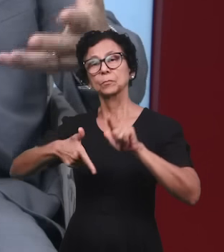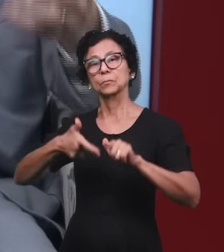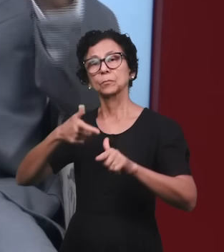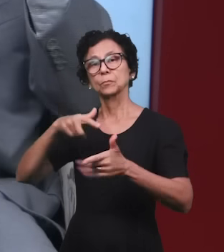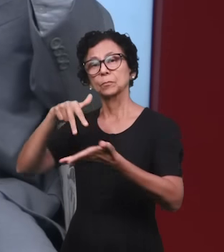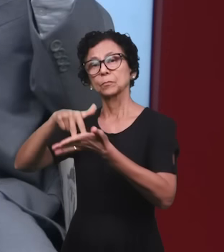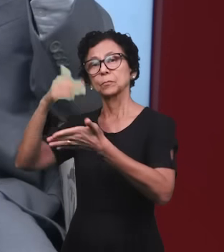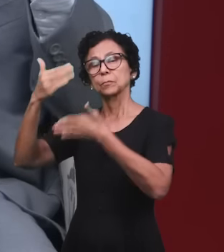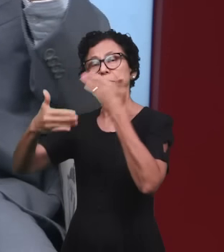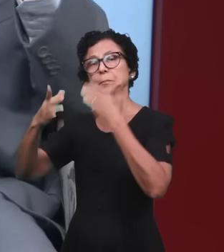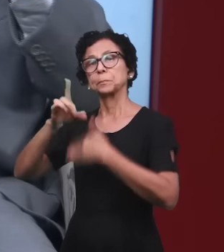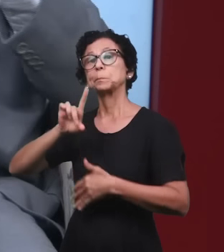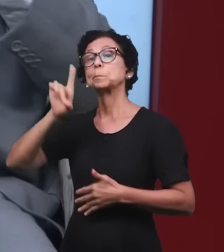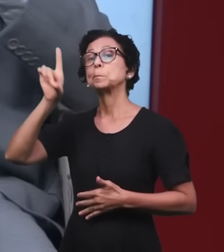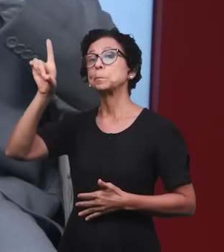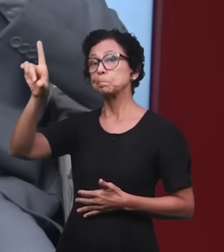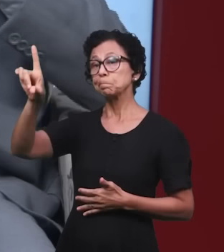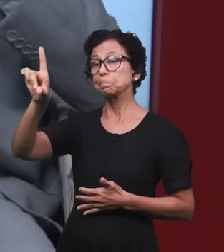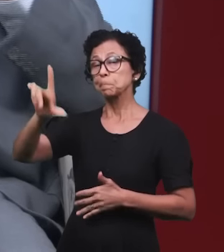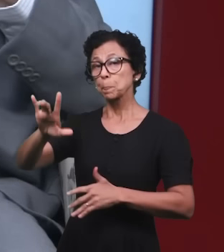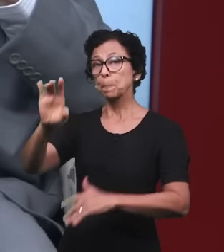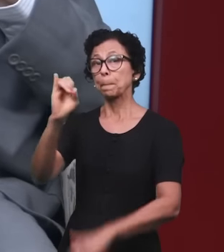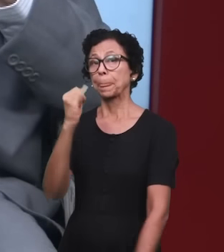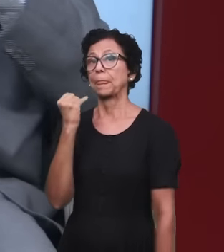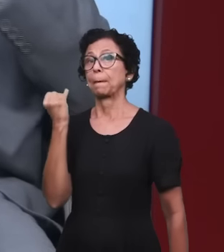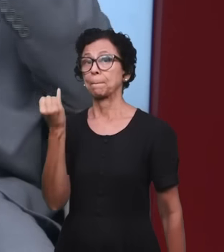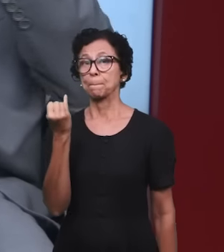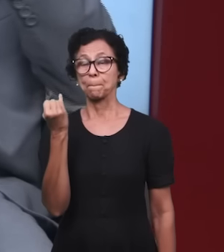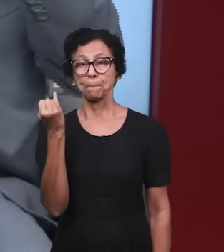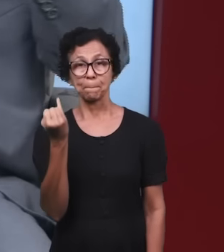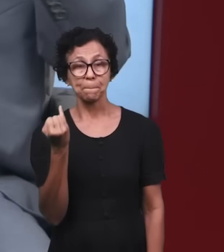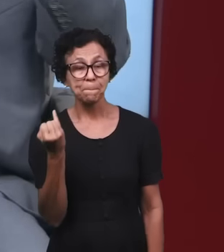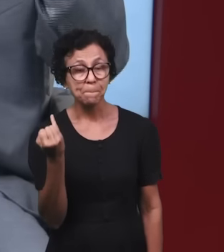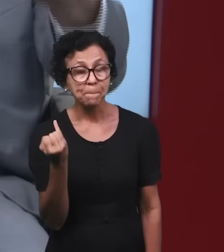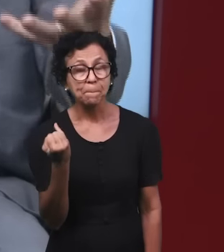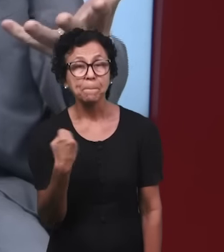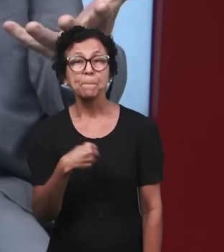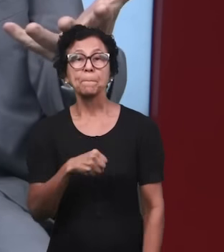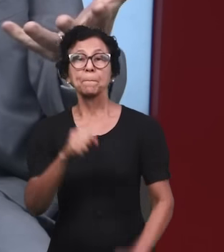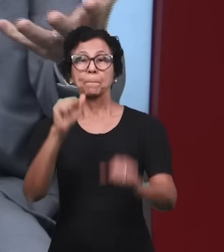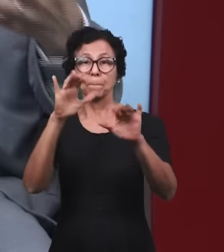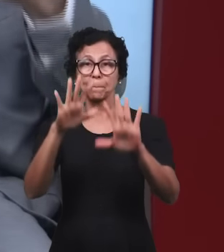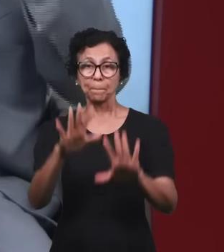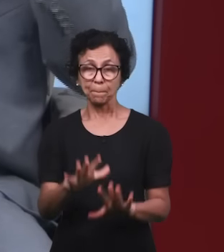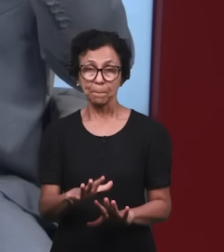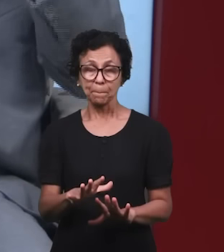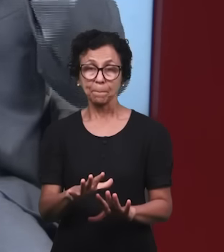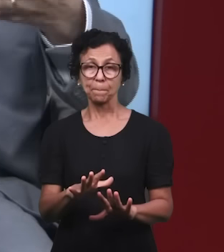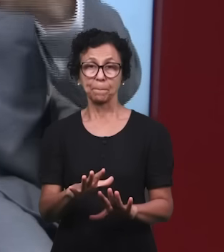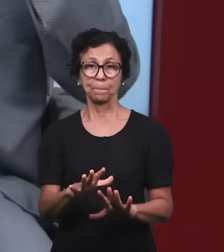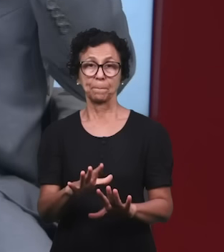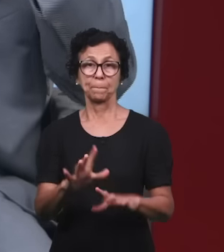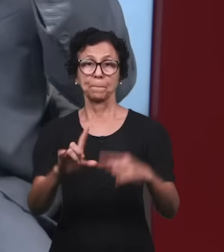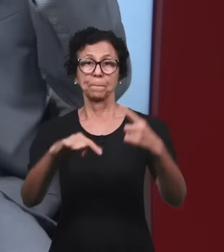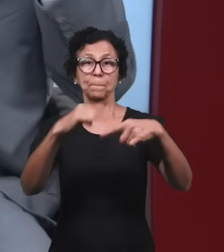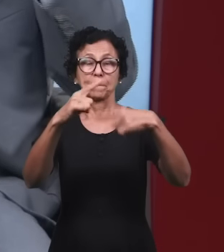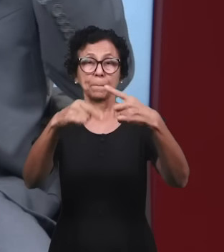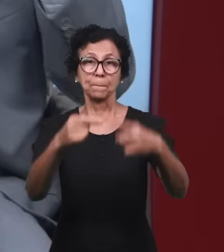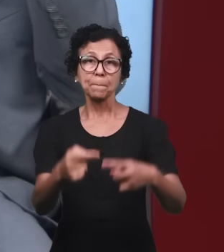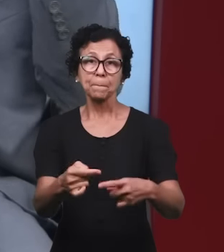sua presença. Diante da importância da transmissão das bênçãos celestiais ao líder que